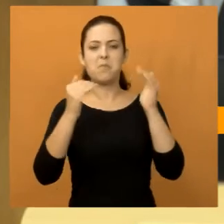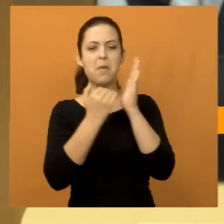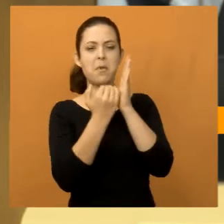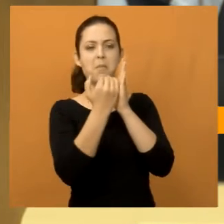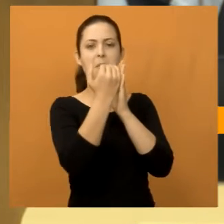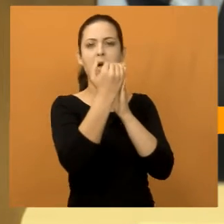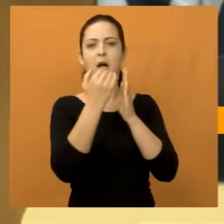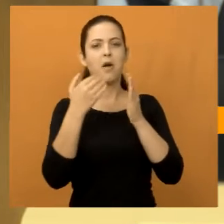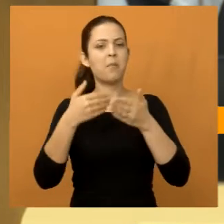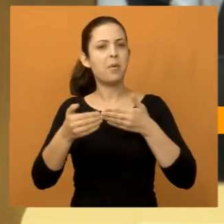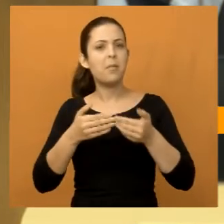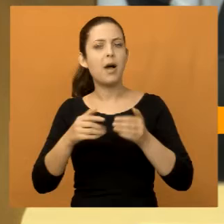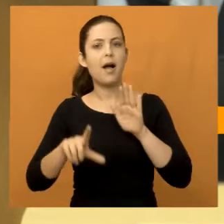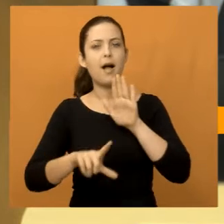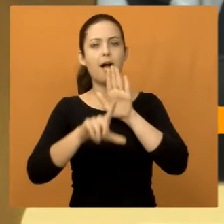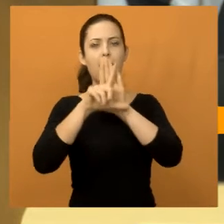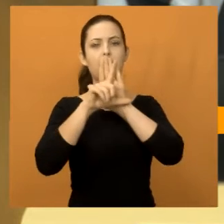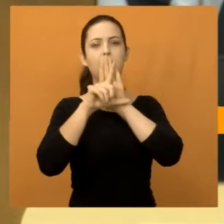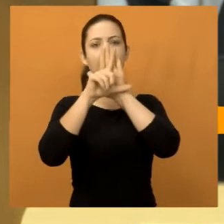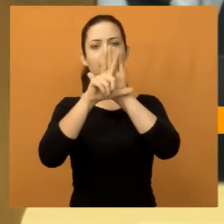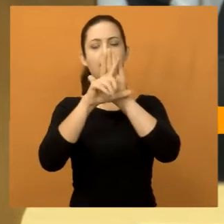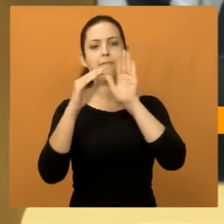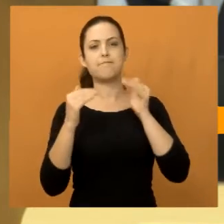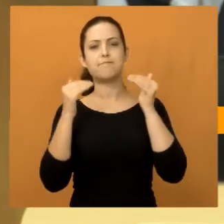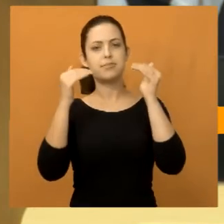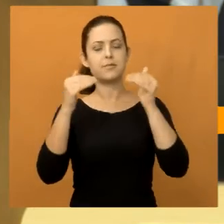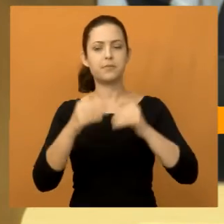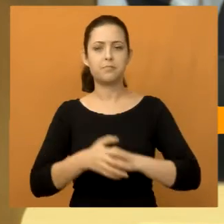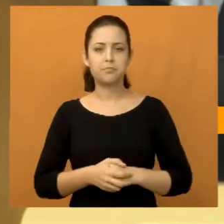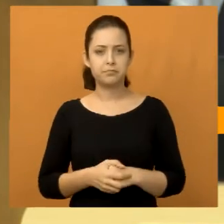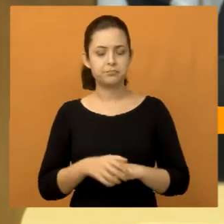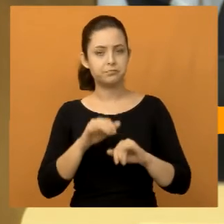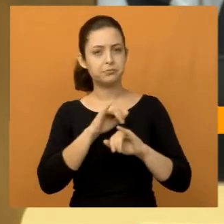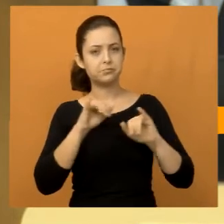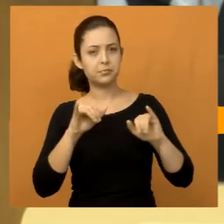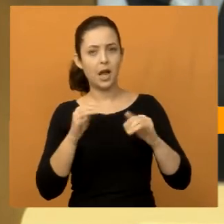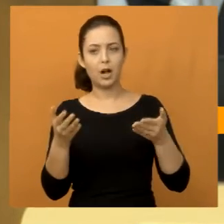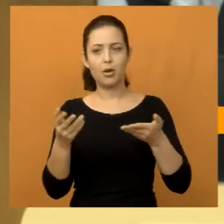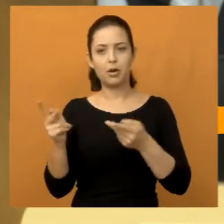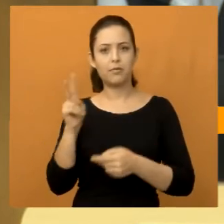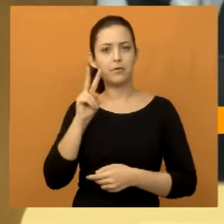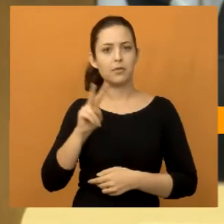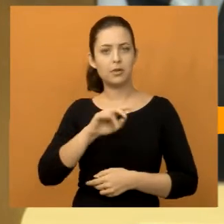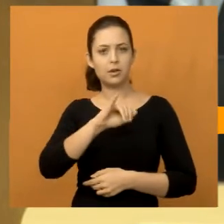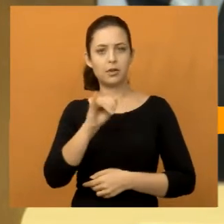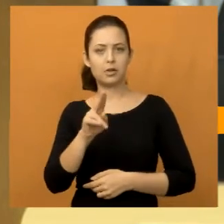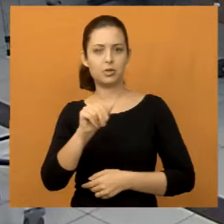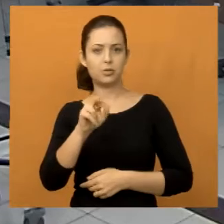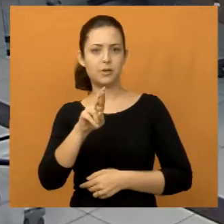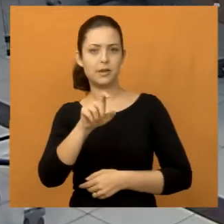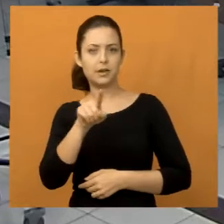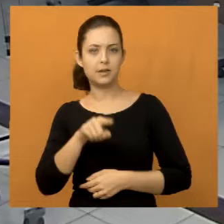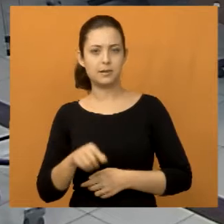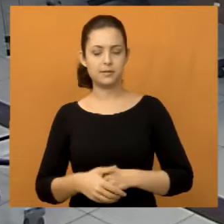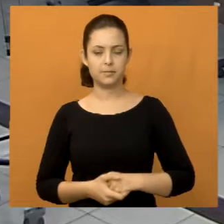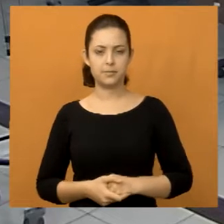esteja, sempre a lei vai estar acima de você. Gostaria de passar agora a palavra para o vereador Juarez.